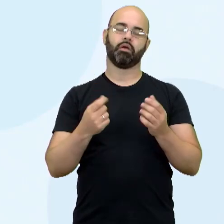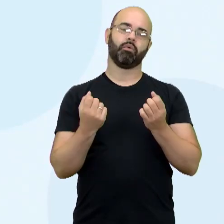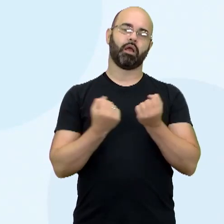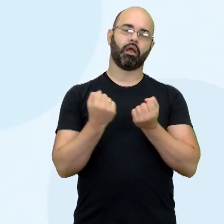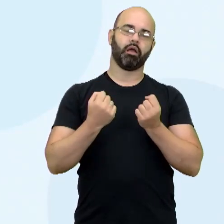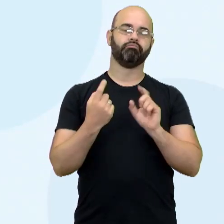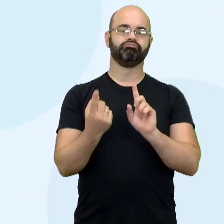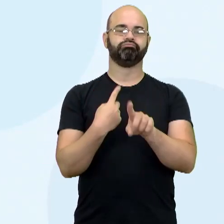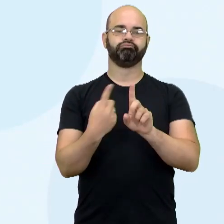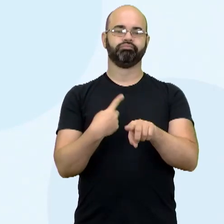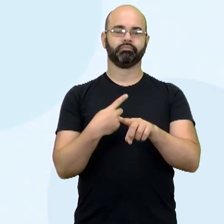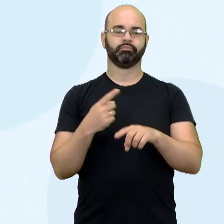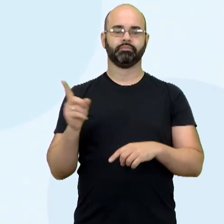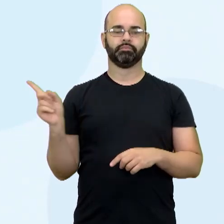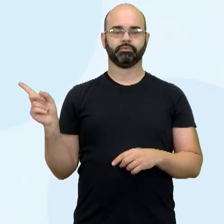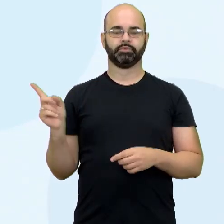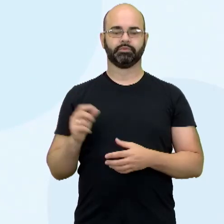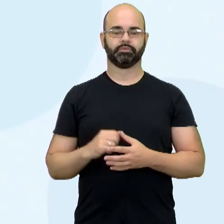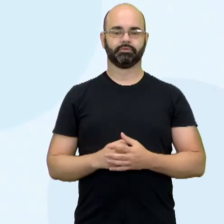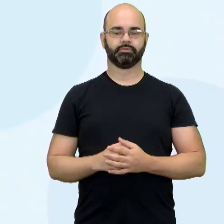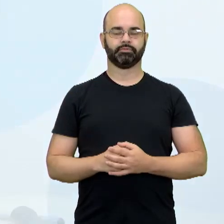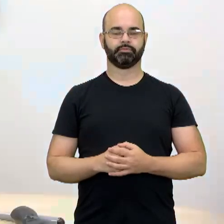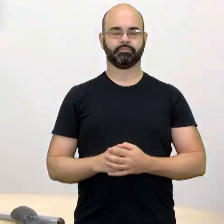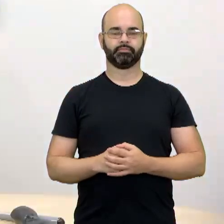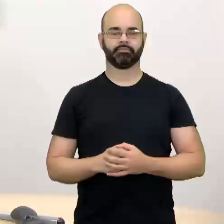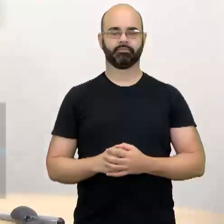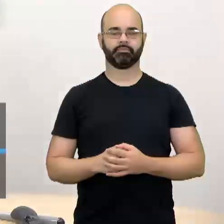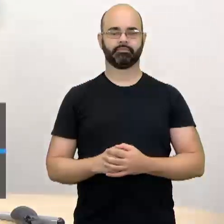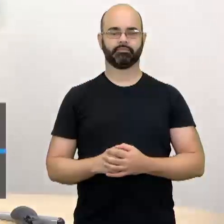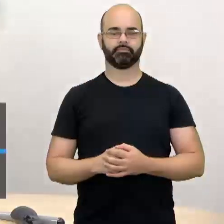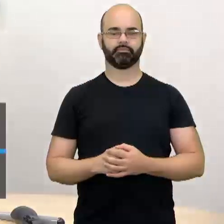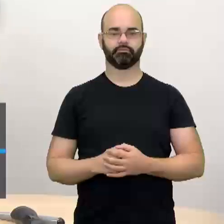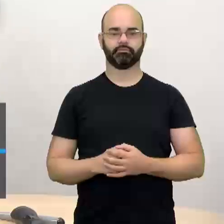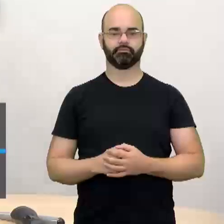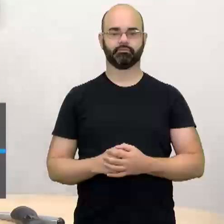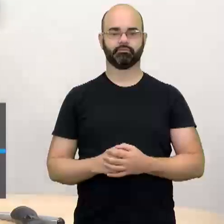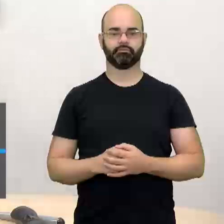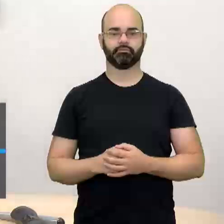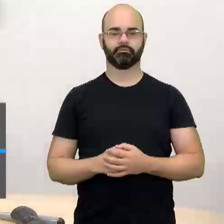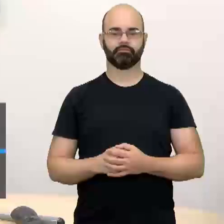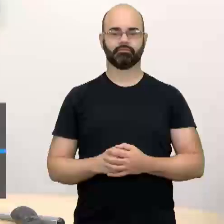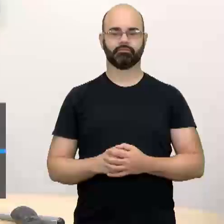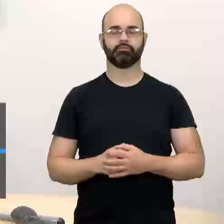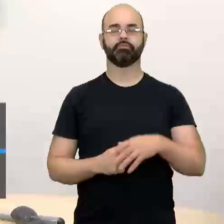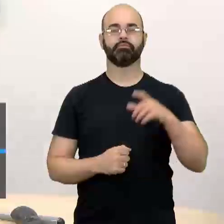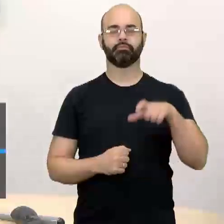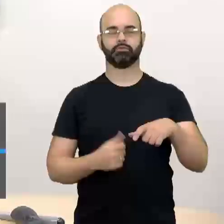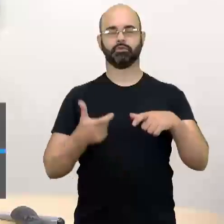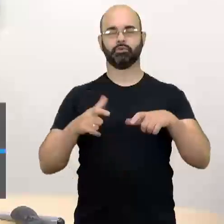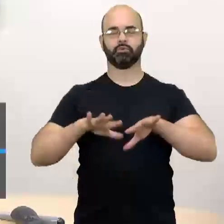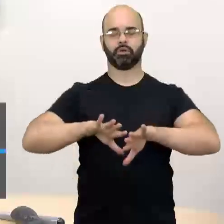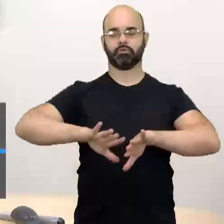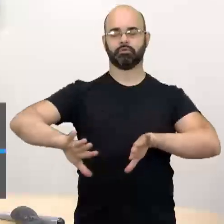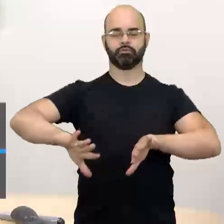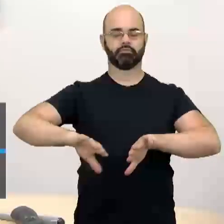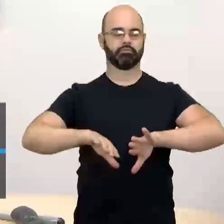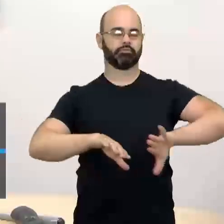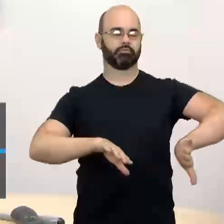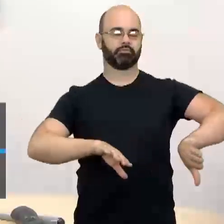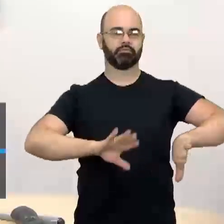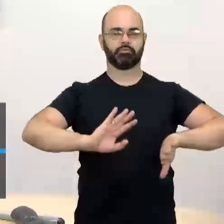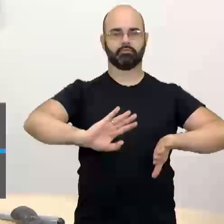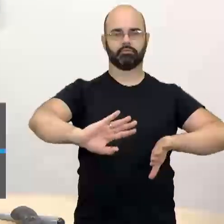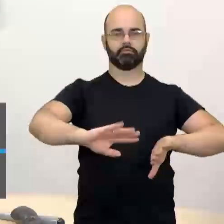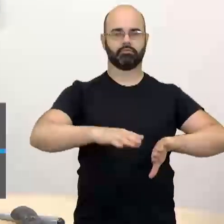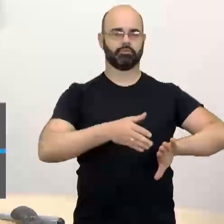aí, né, que são utilizados aí principalmente nas regiões, né, mais periféricas, né, ou seja, nos outros